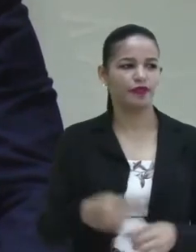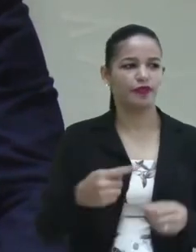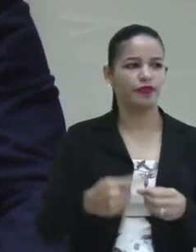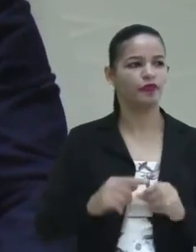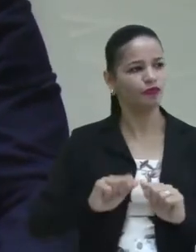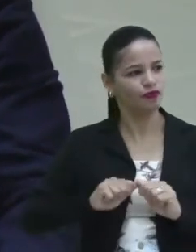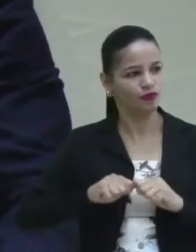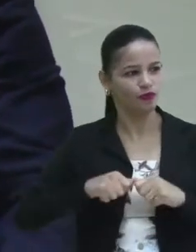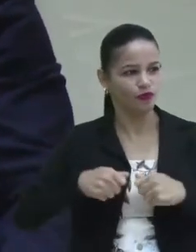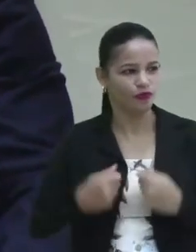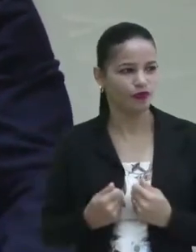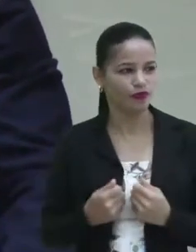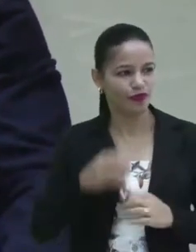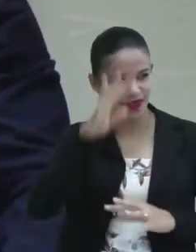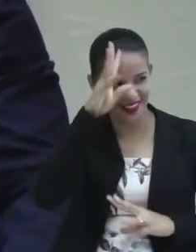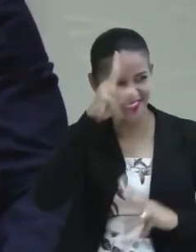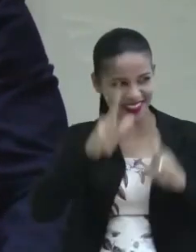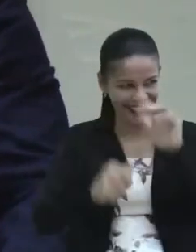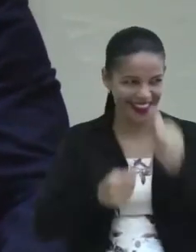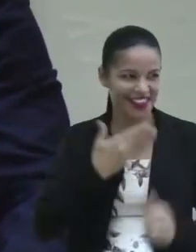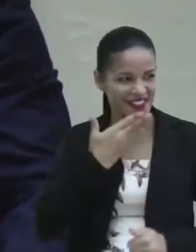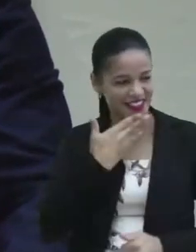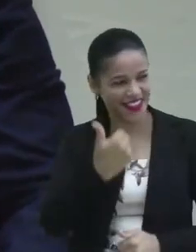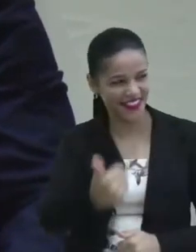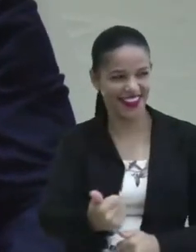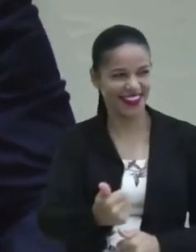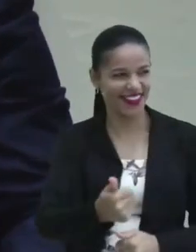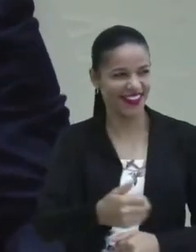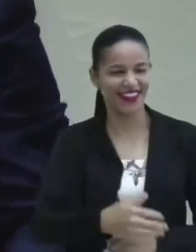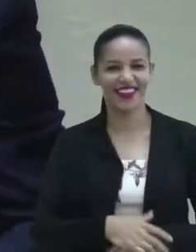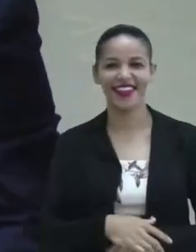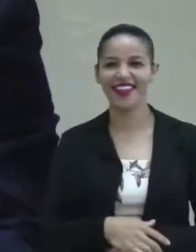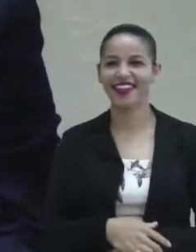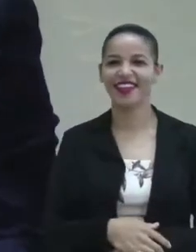melhor, principalmente levando a nossa população qualidade de vida. Meu muito obrigado.